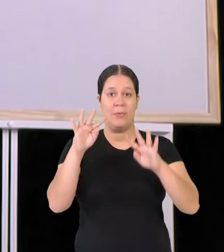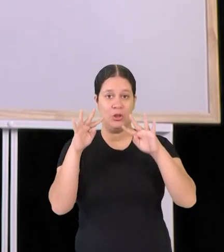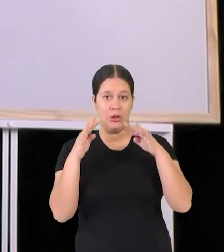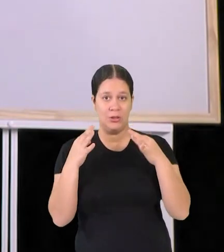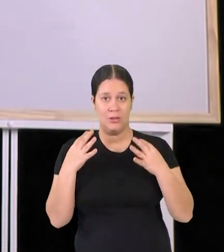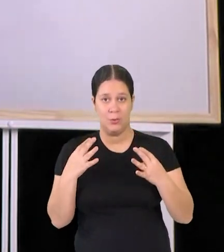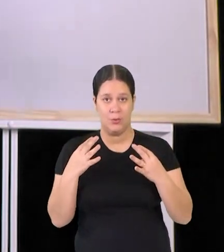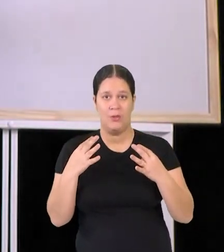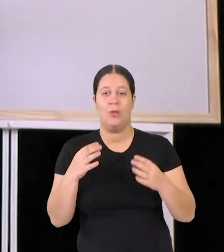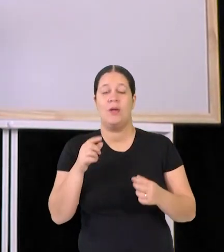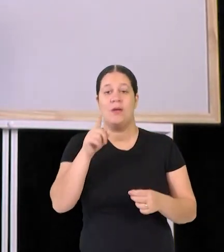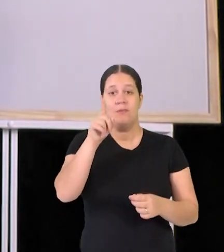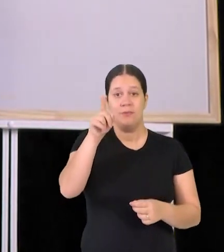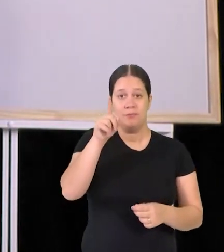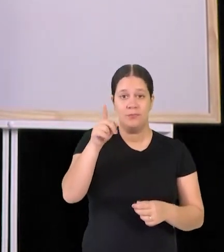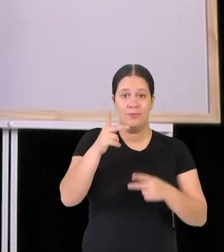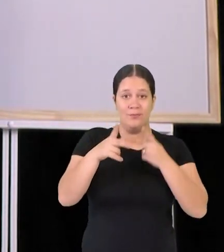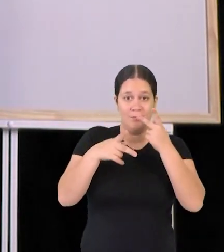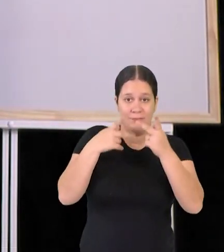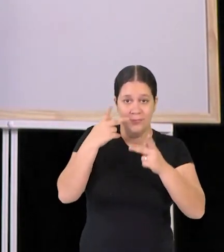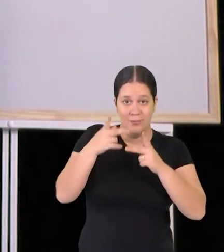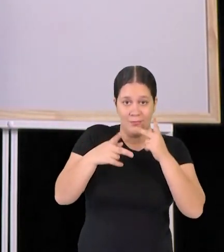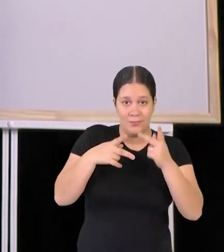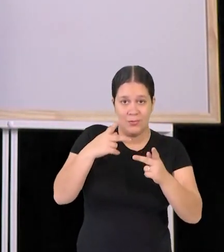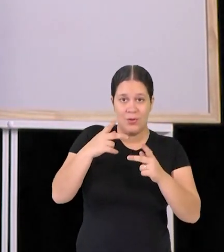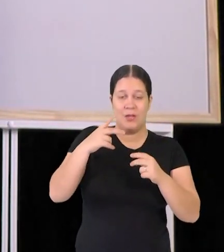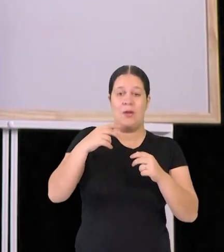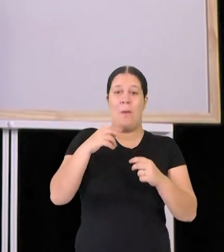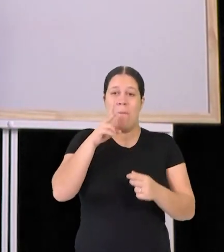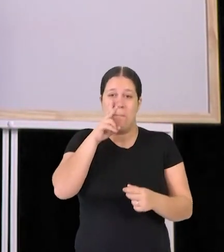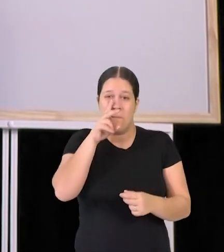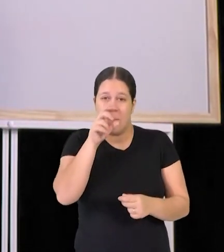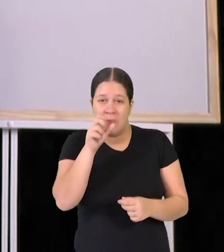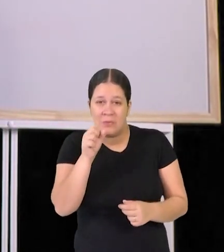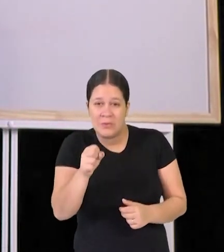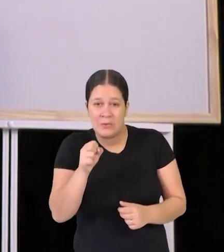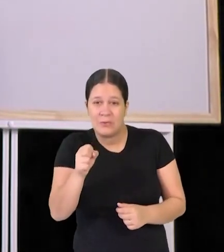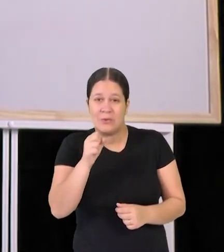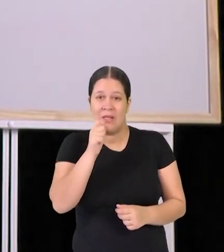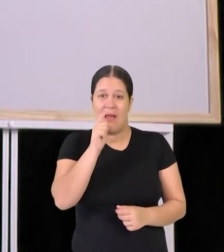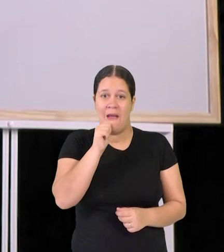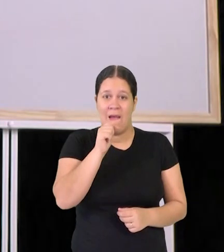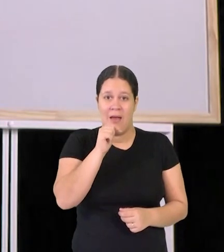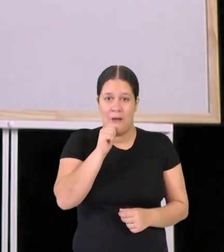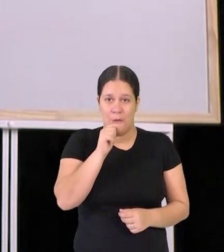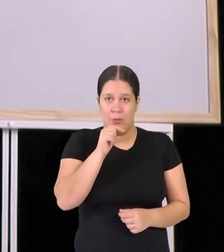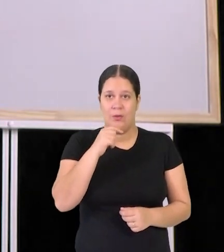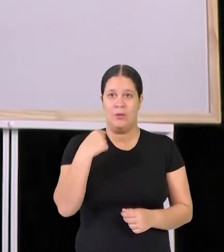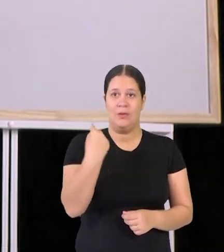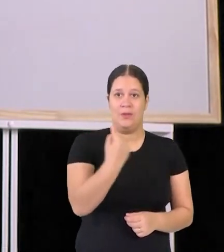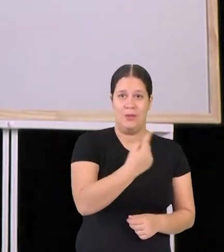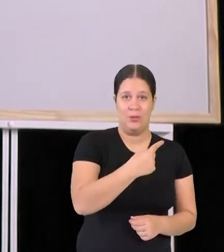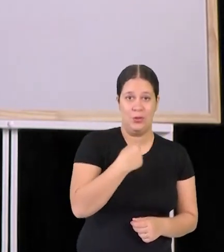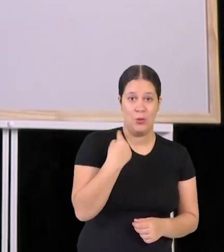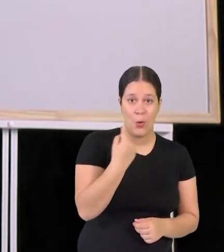seguinte. Ele falou da pressão de 20 kPa. Olha para cá, se a gente pegar o gráfico aqui, ó,